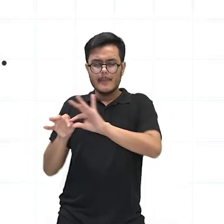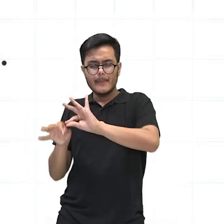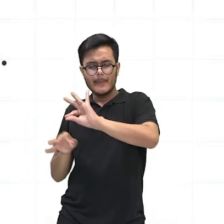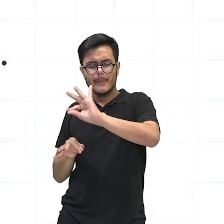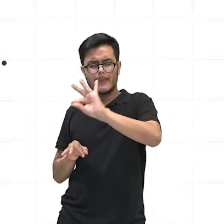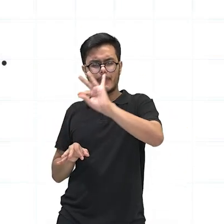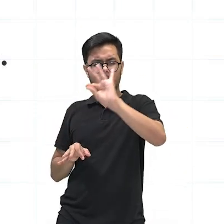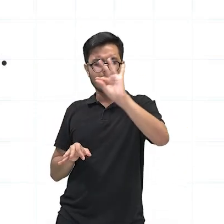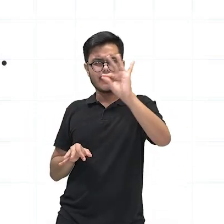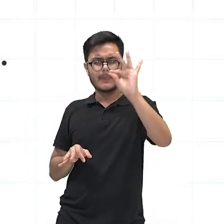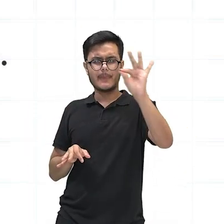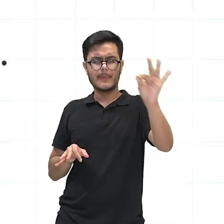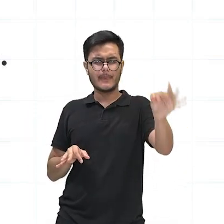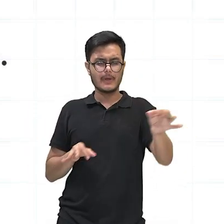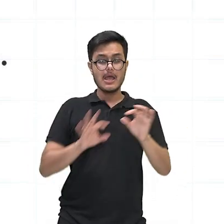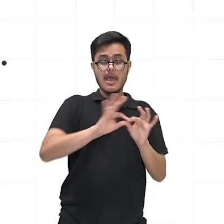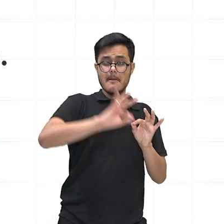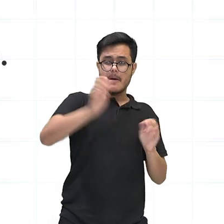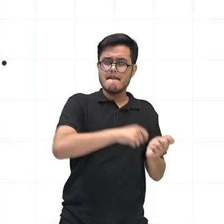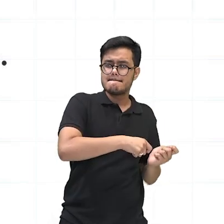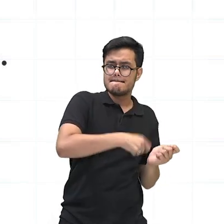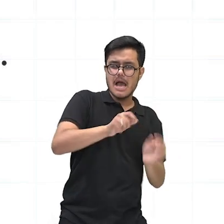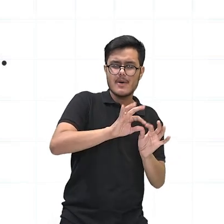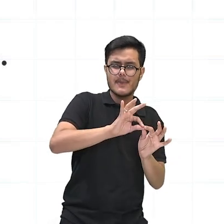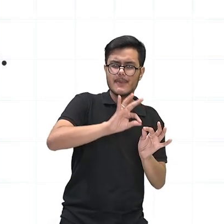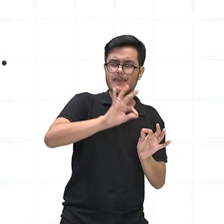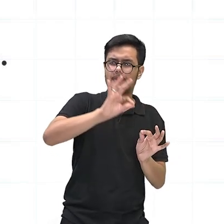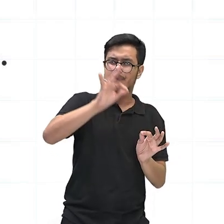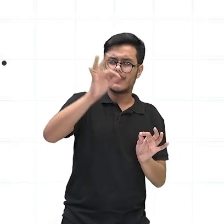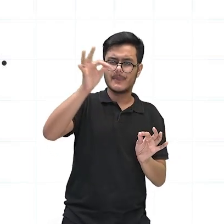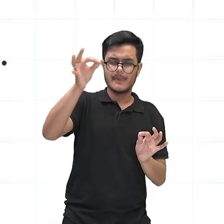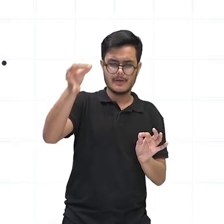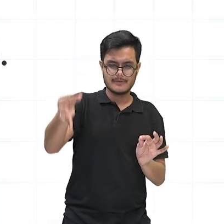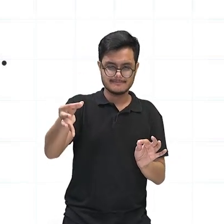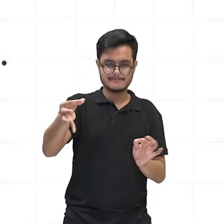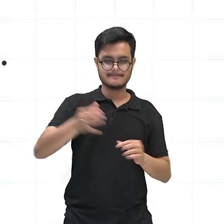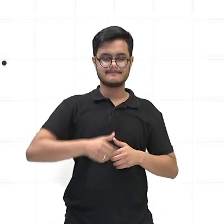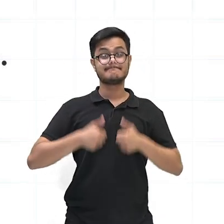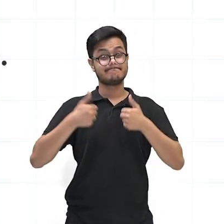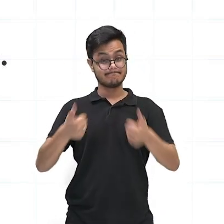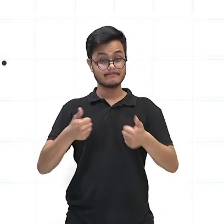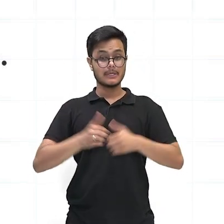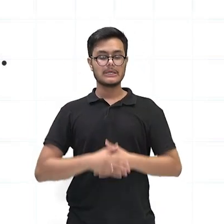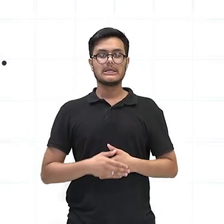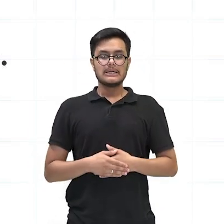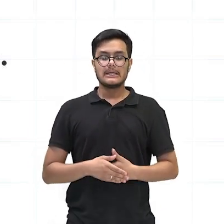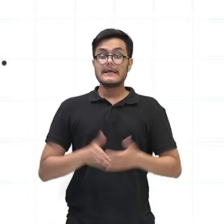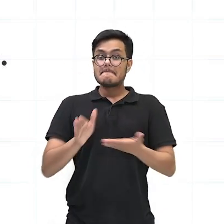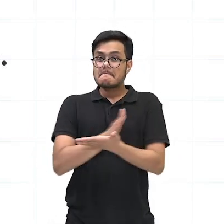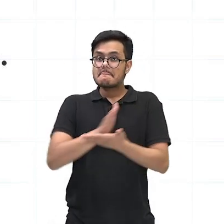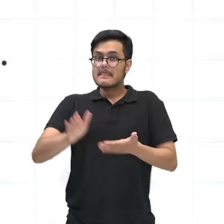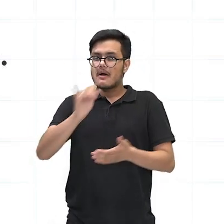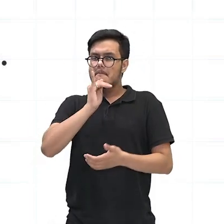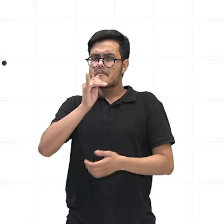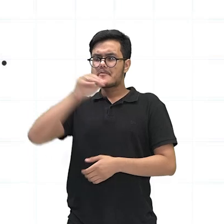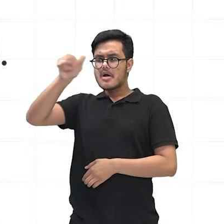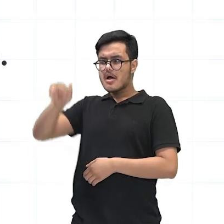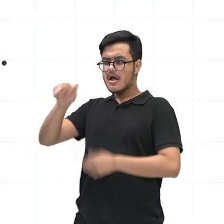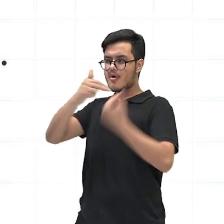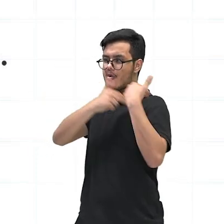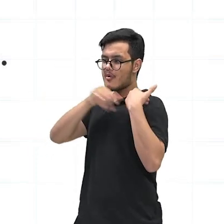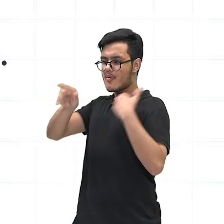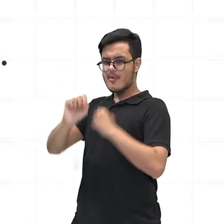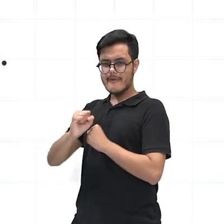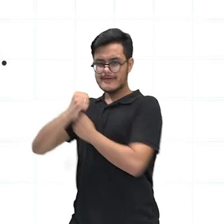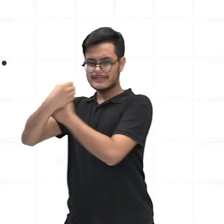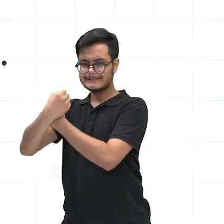as bases ou a maior distância possível entre as bases, enquanto os defensores não recuperam